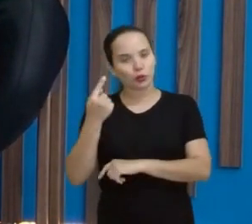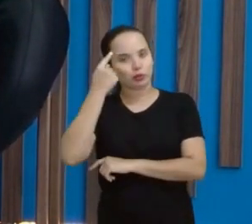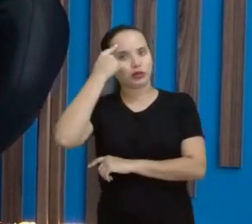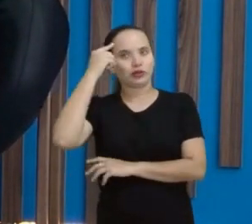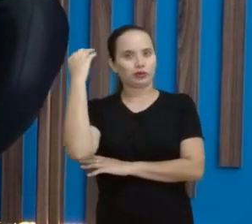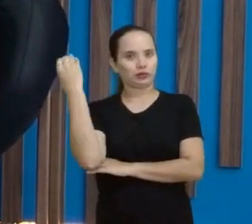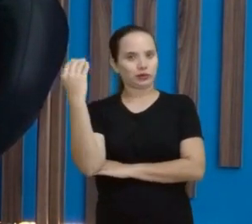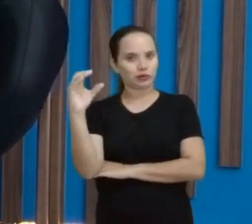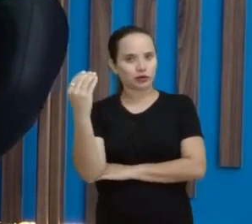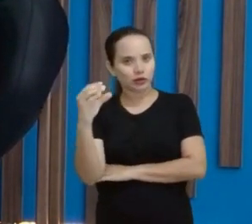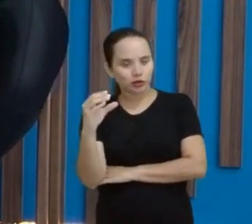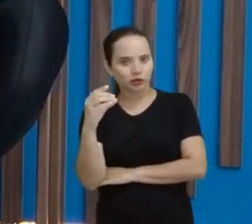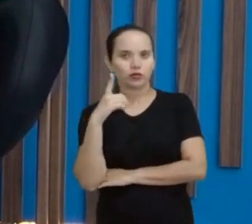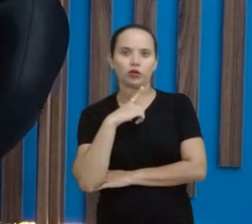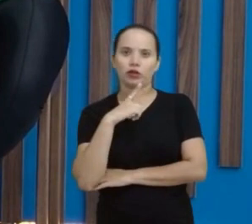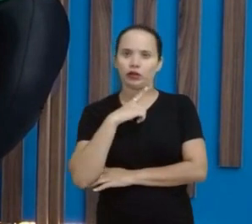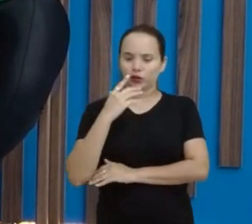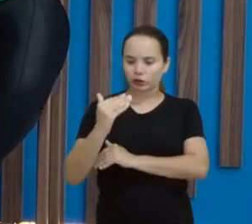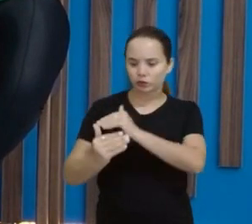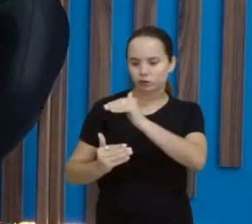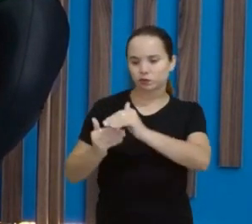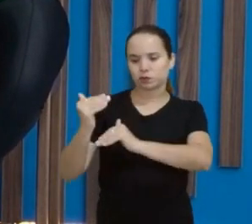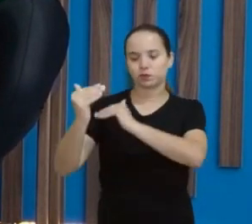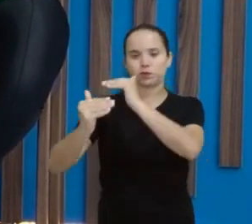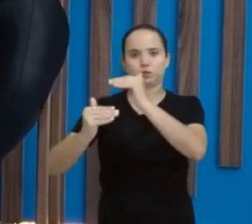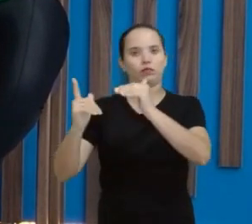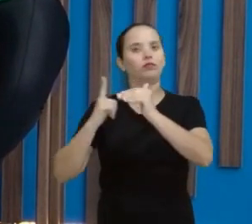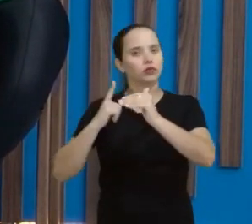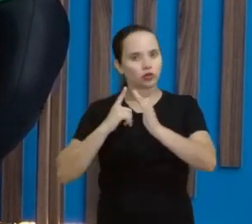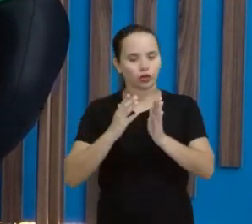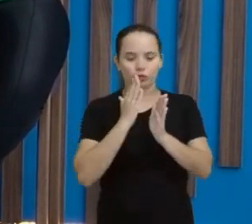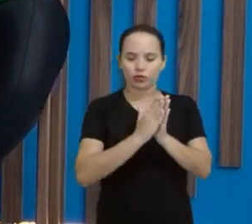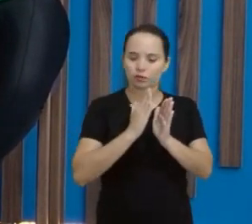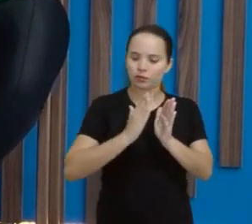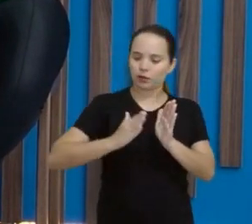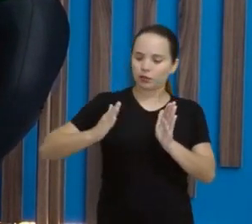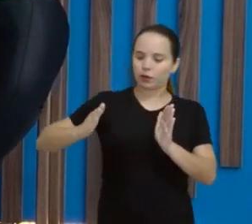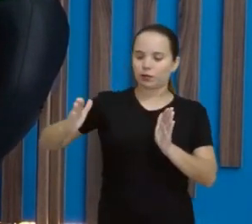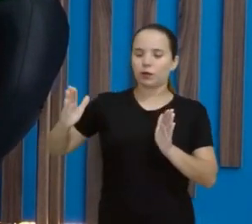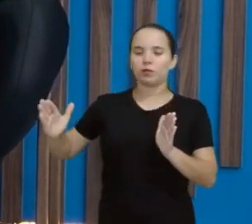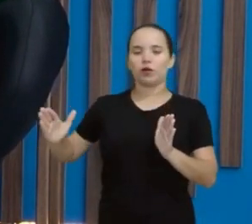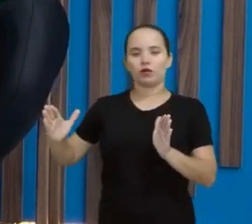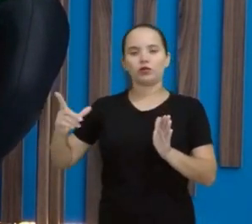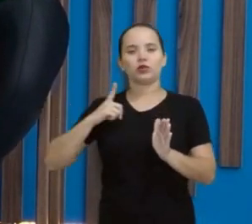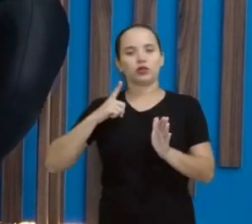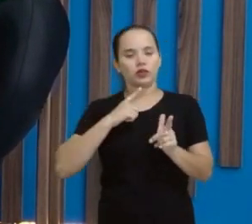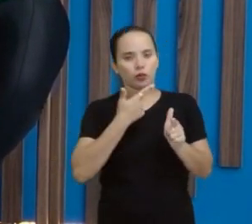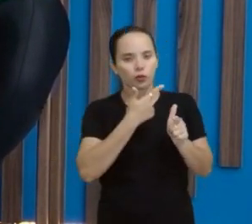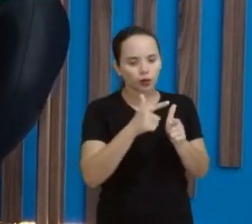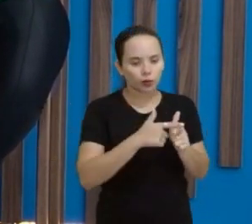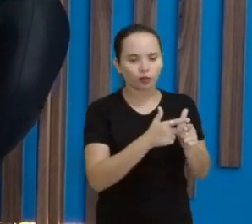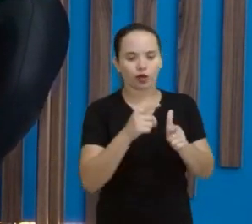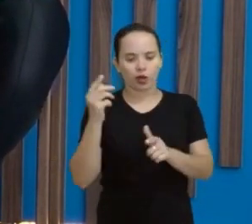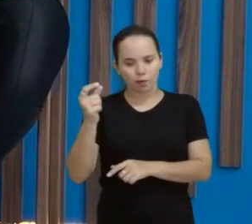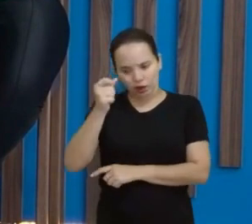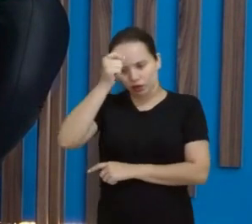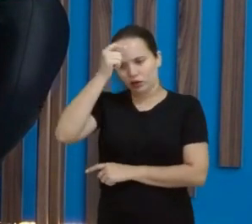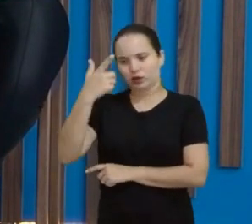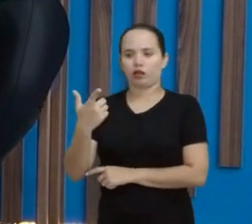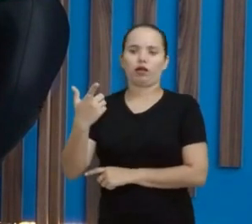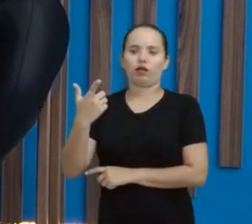científico, ele passa por um processo, né? A gente tem as etapas do pensamento científico, então a gente tem problematização, tem